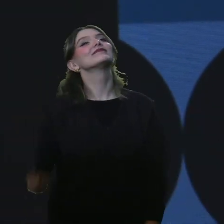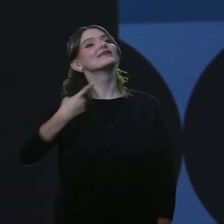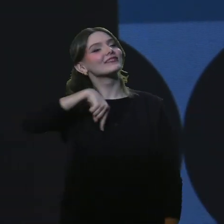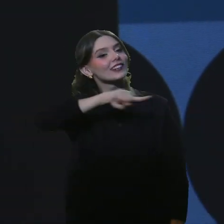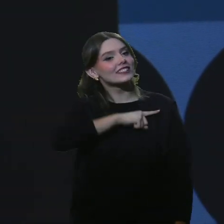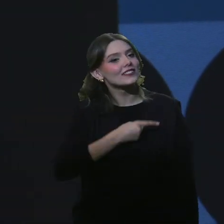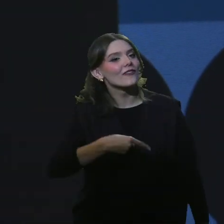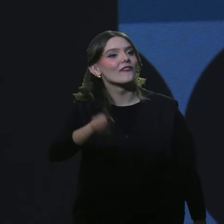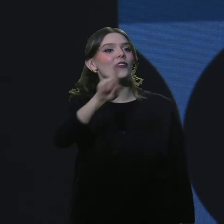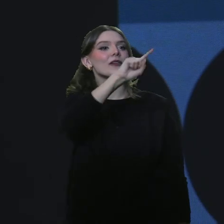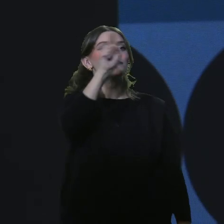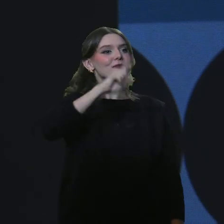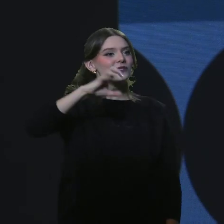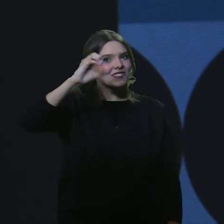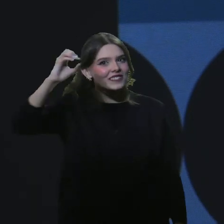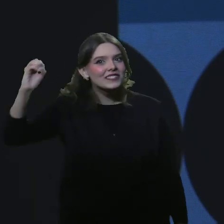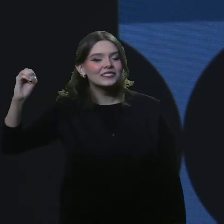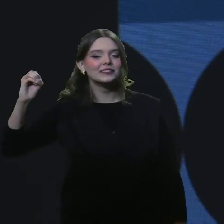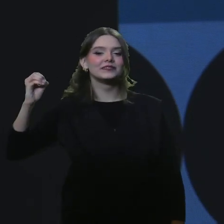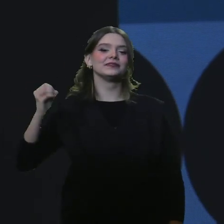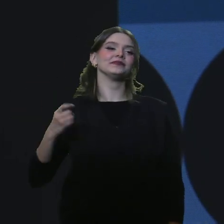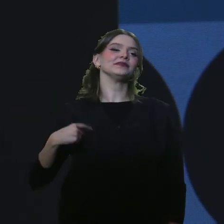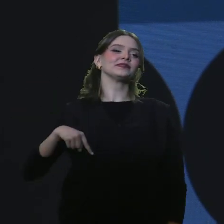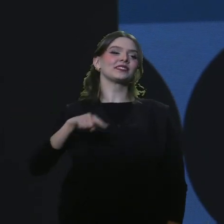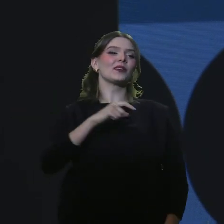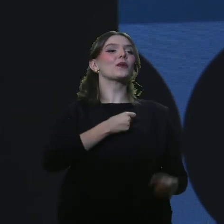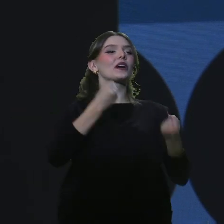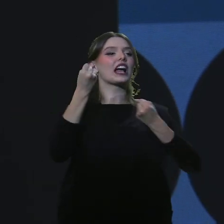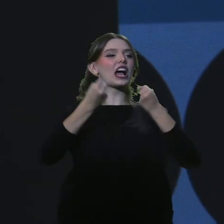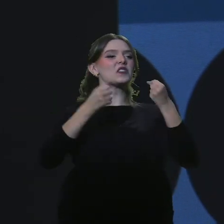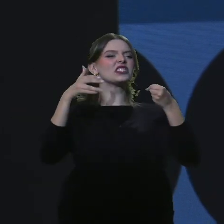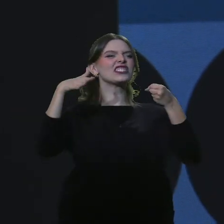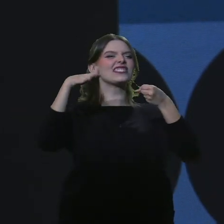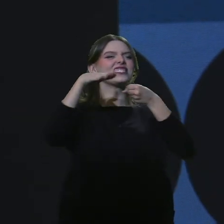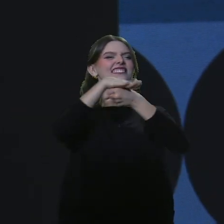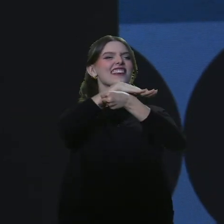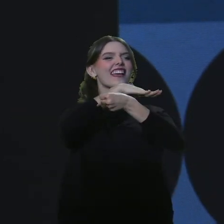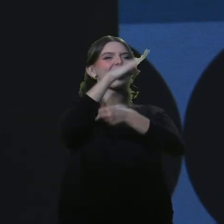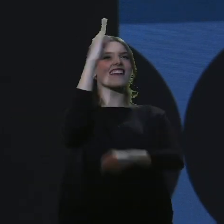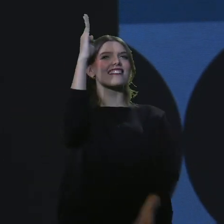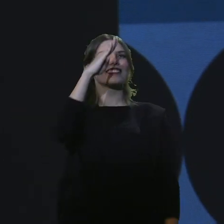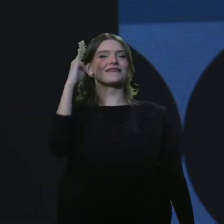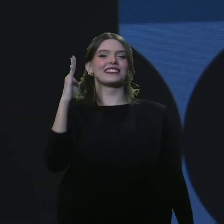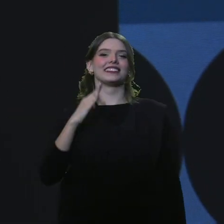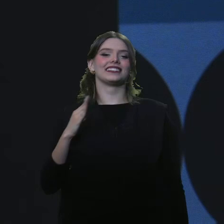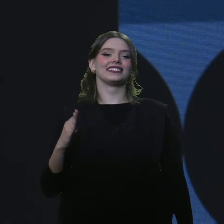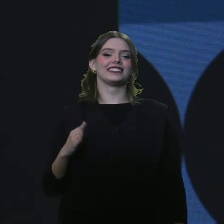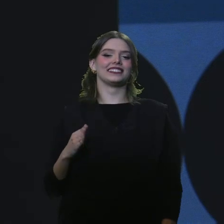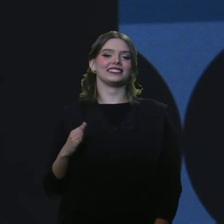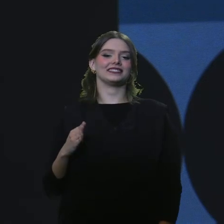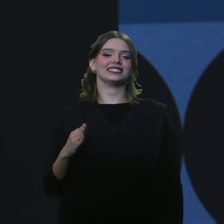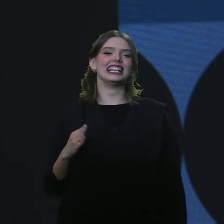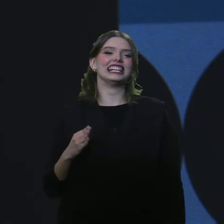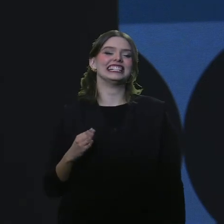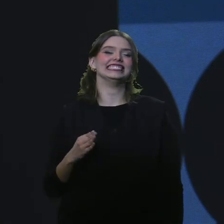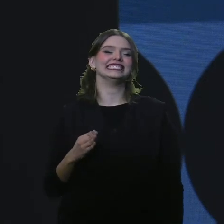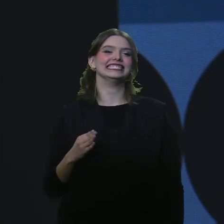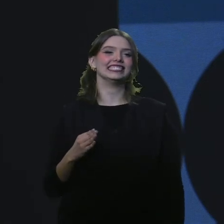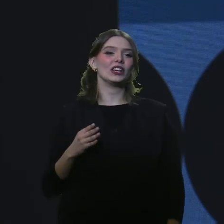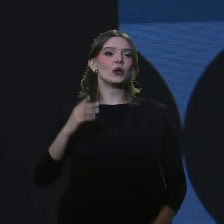Fomos. No dia seguinte, pegamos uma van lotada de brasileiro. Os leões eram argentinos.